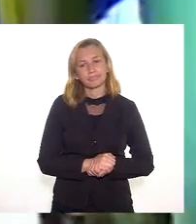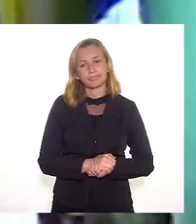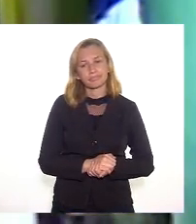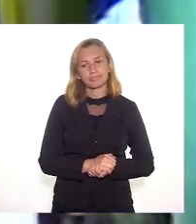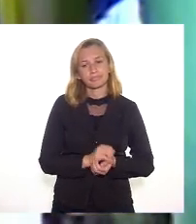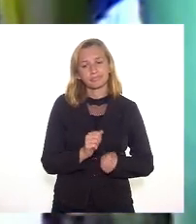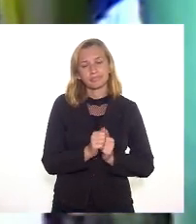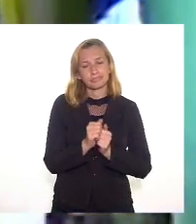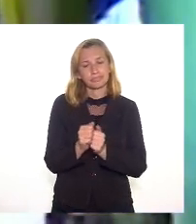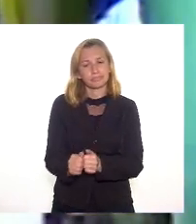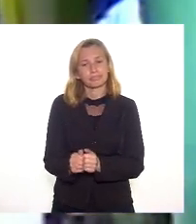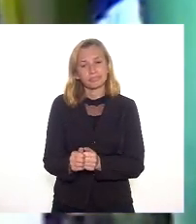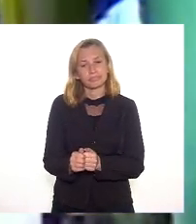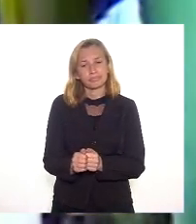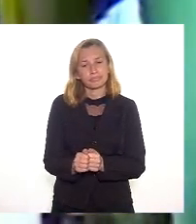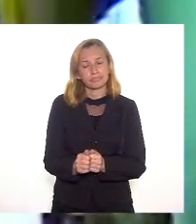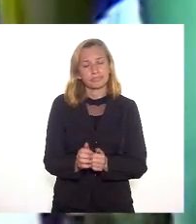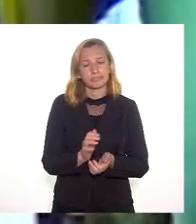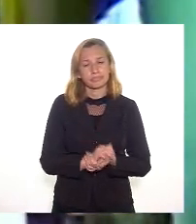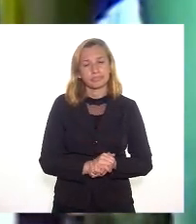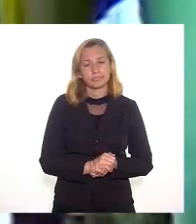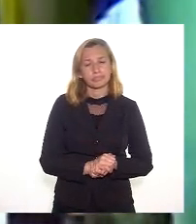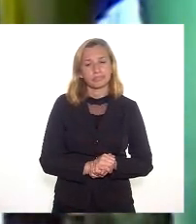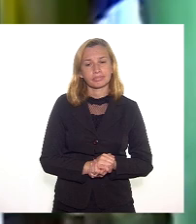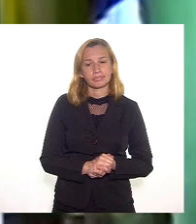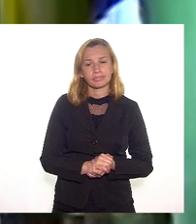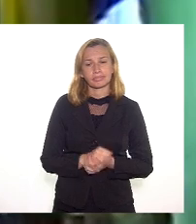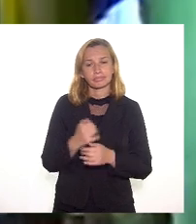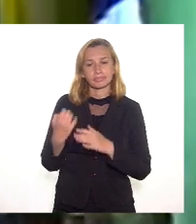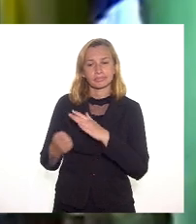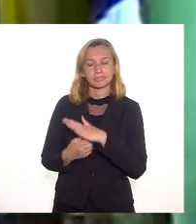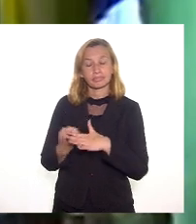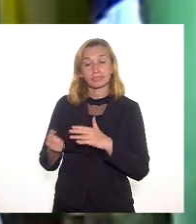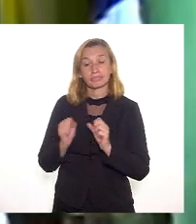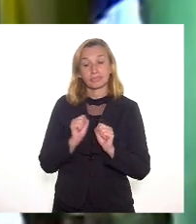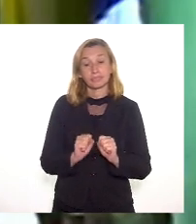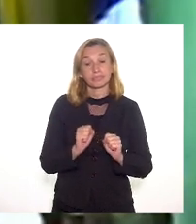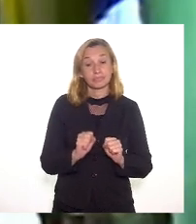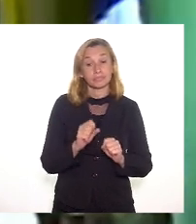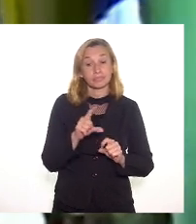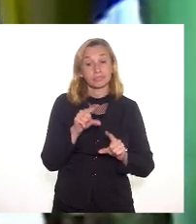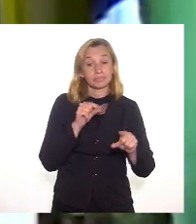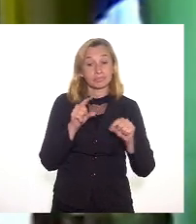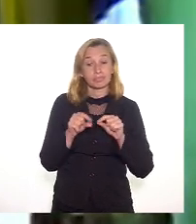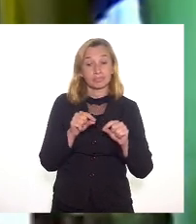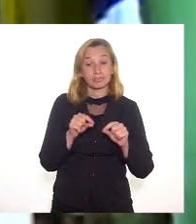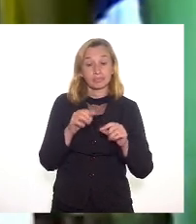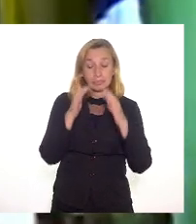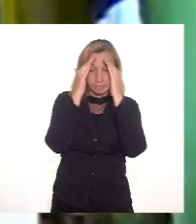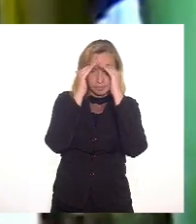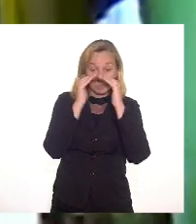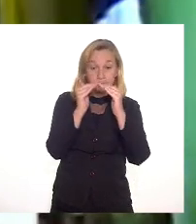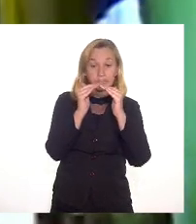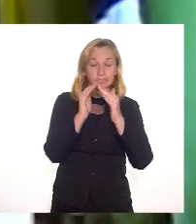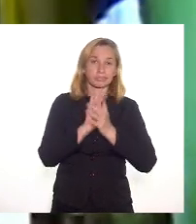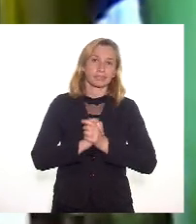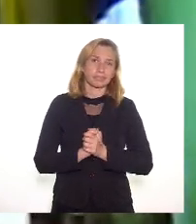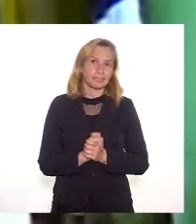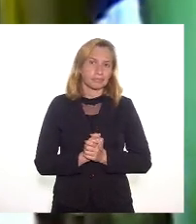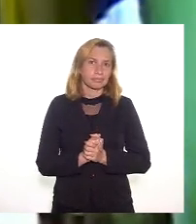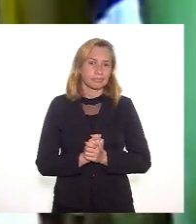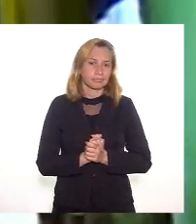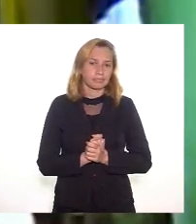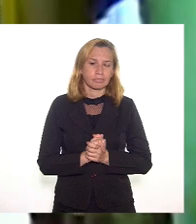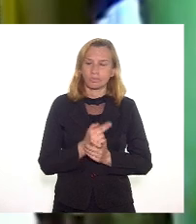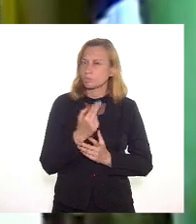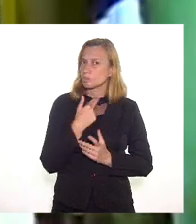o seguimento da firma possa determinar as ordens. Não podemos